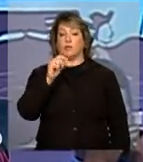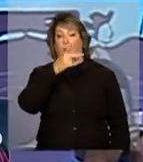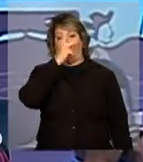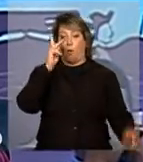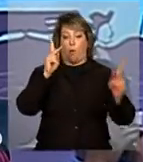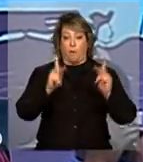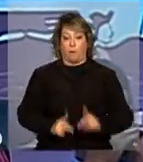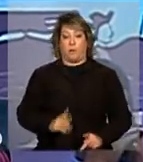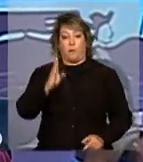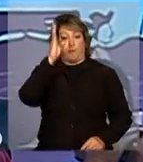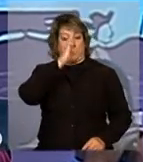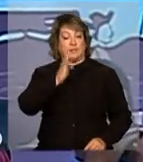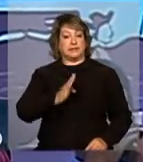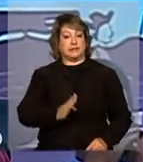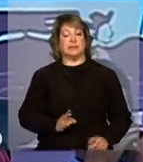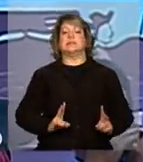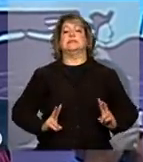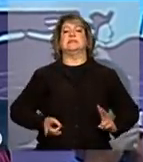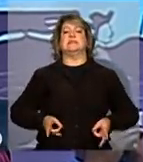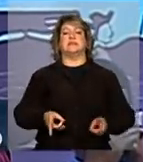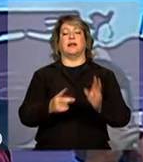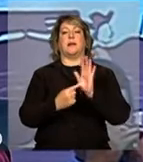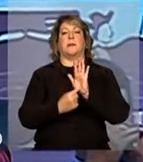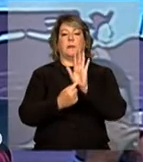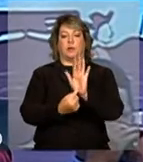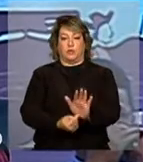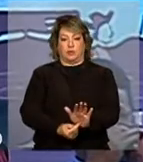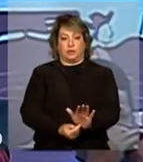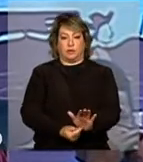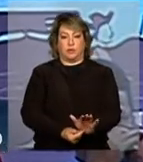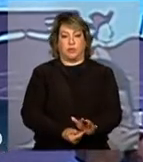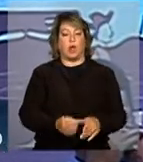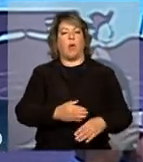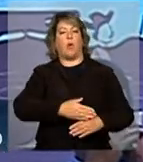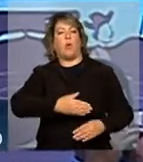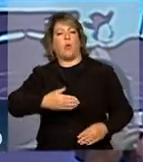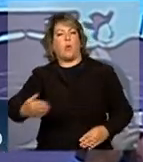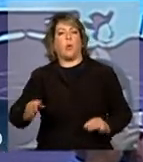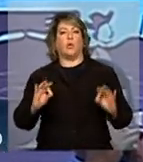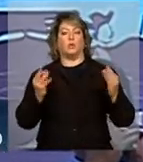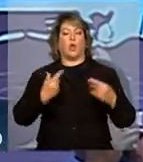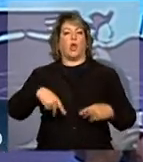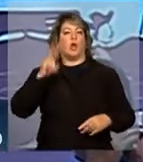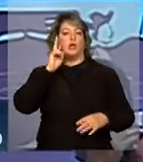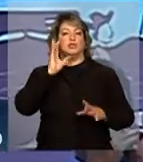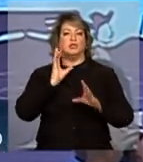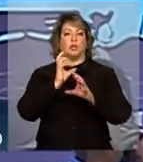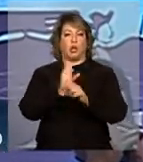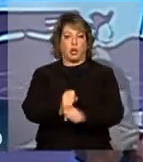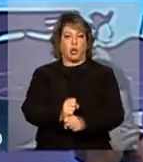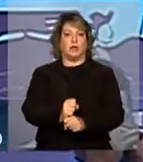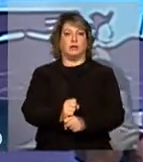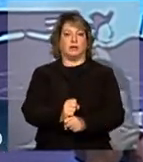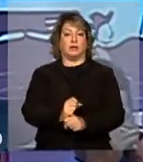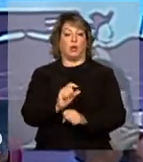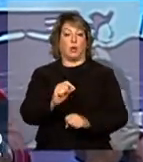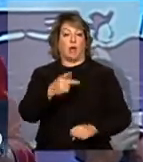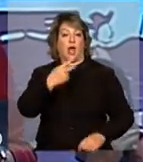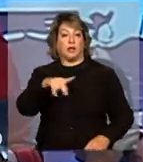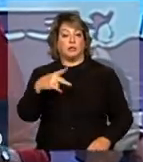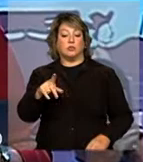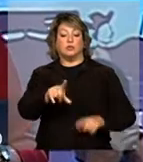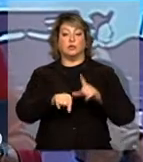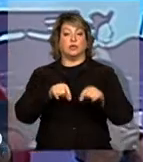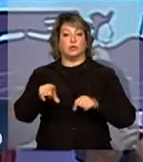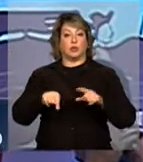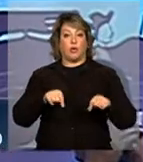povo brasileiro sempre mostrou, ao longo de toda a nossa história, que as suas